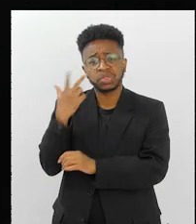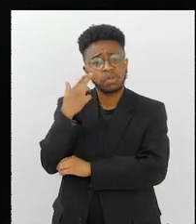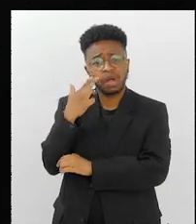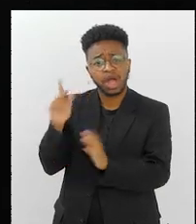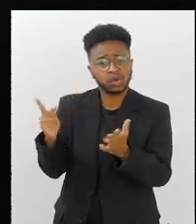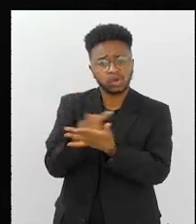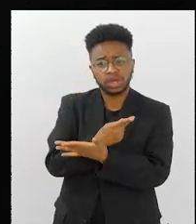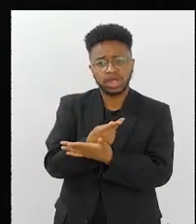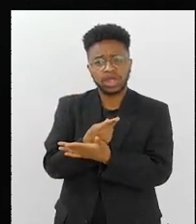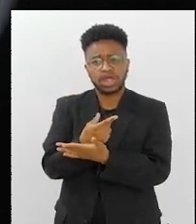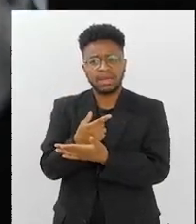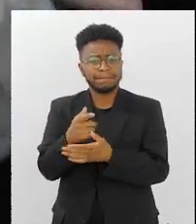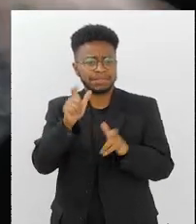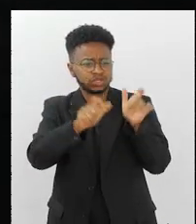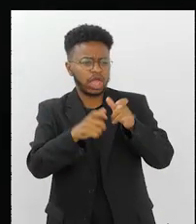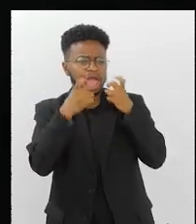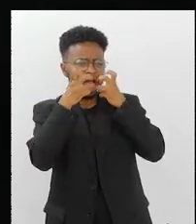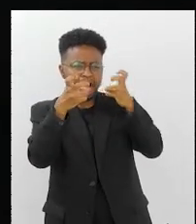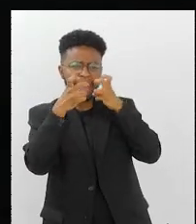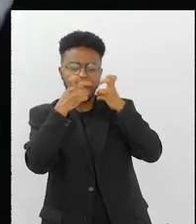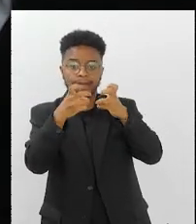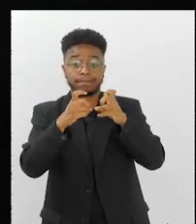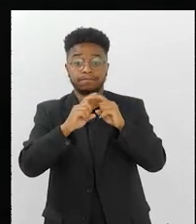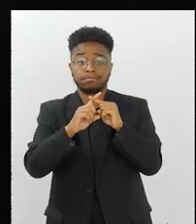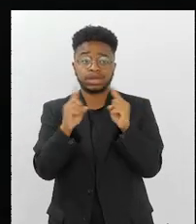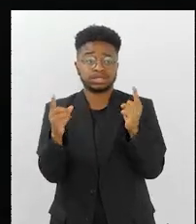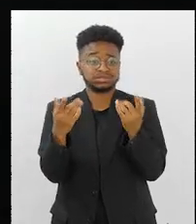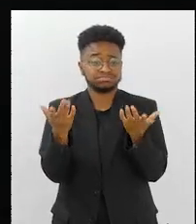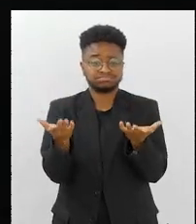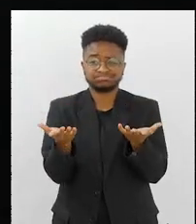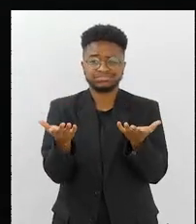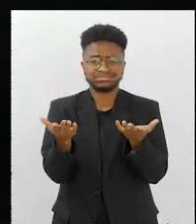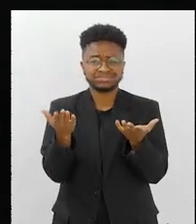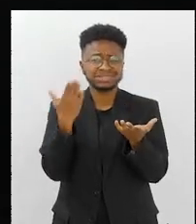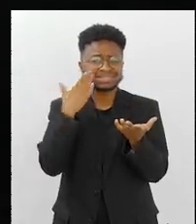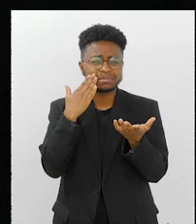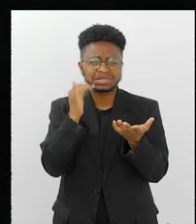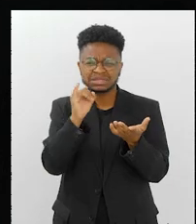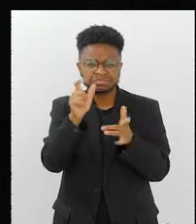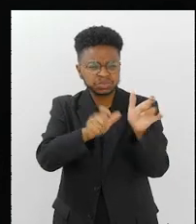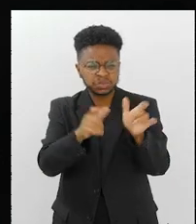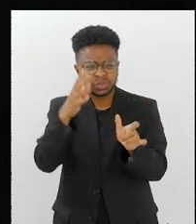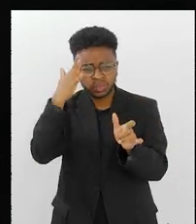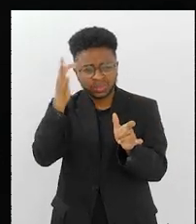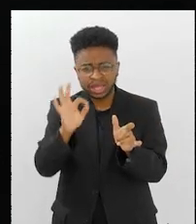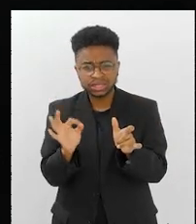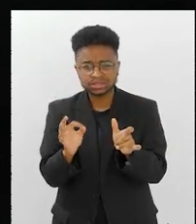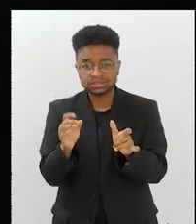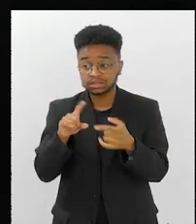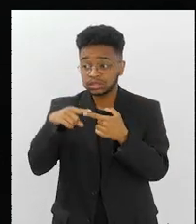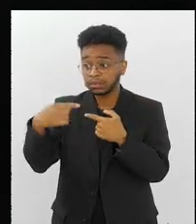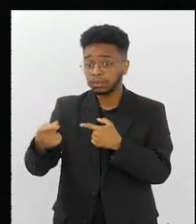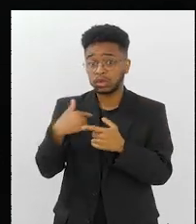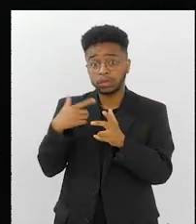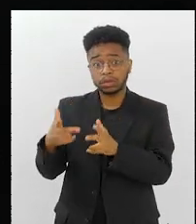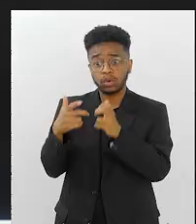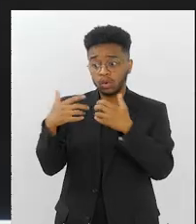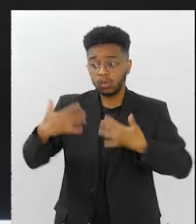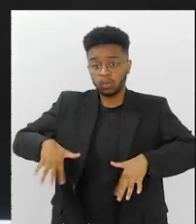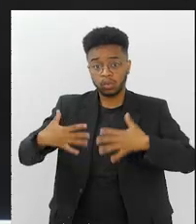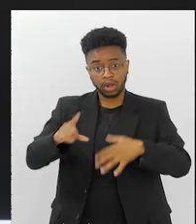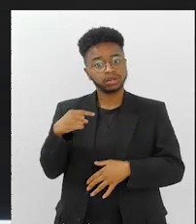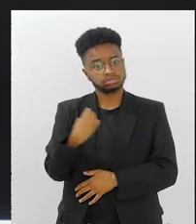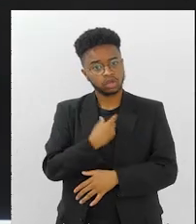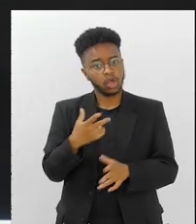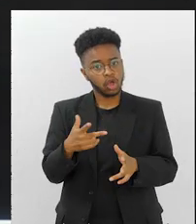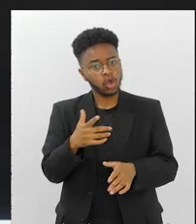foi eu escutava essa cí vinha baixo aquela gritaria e tudo mas sabe que você não entende depois que eu falei caramba a gente CONSEG atenção do